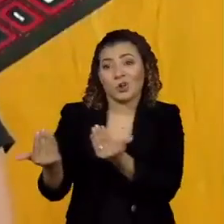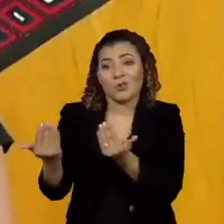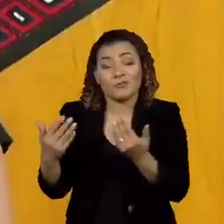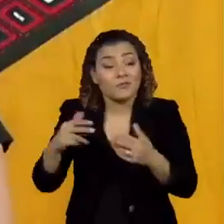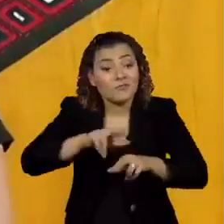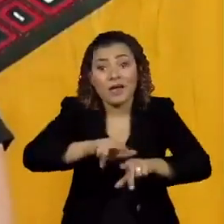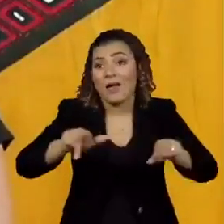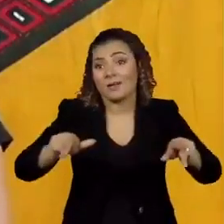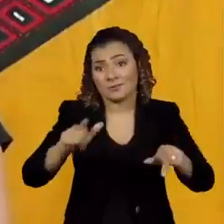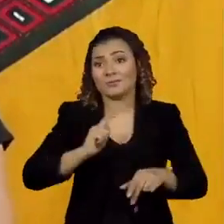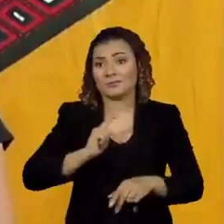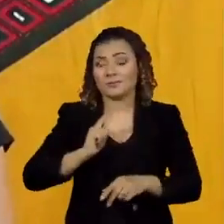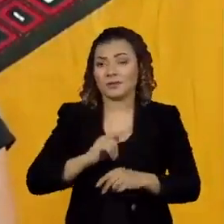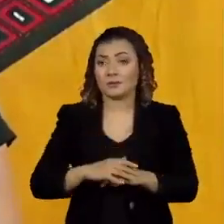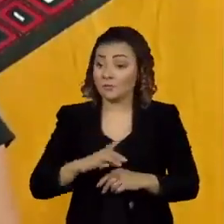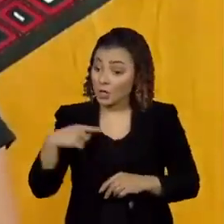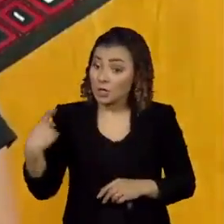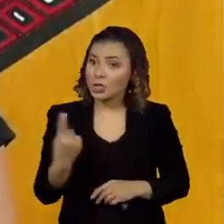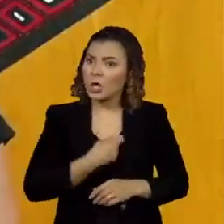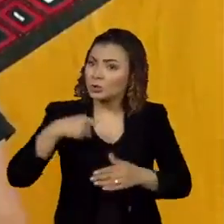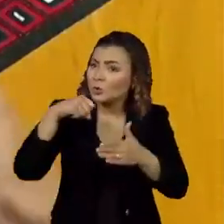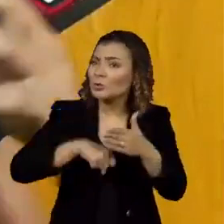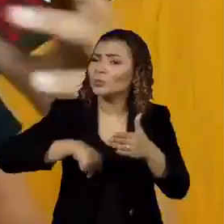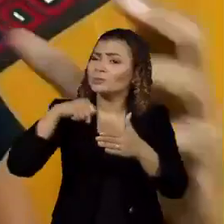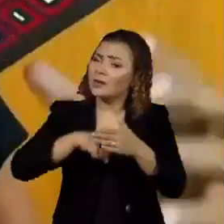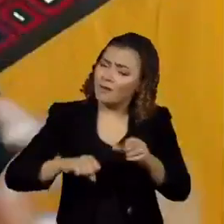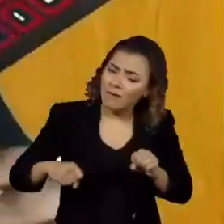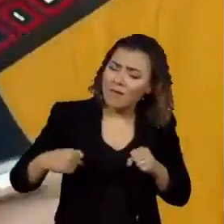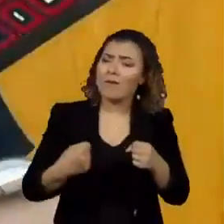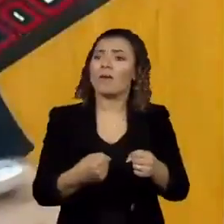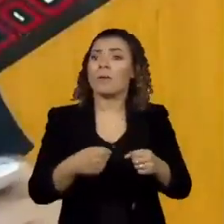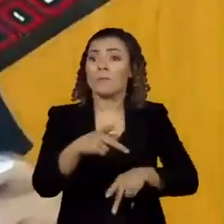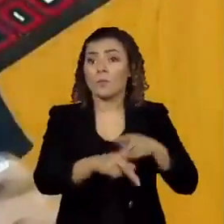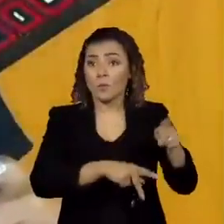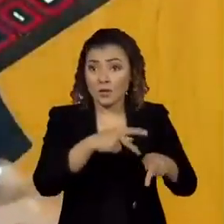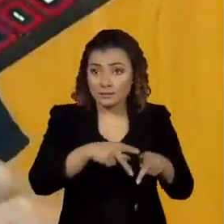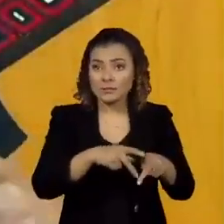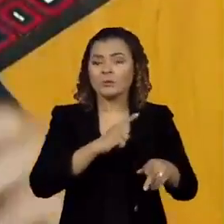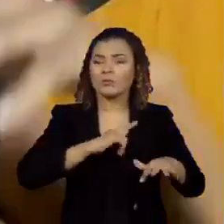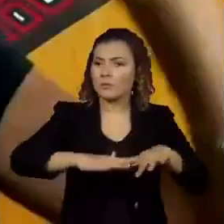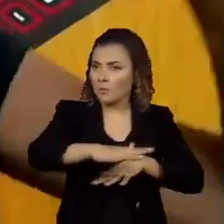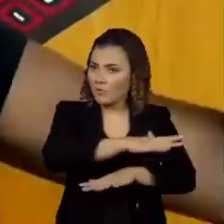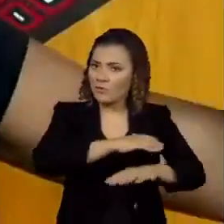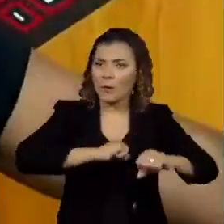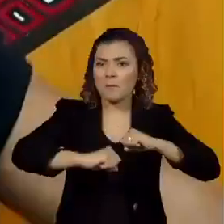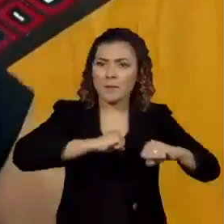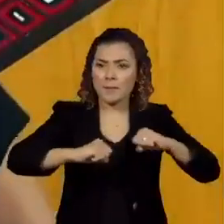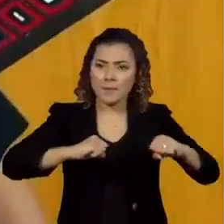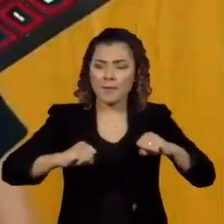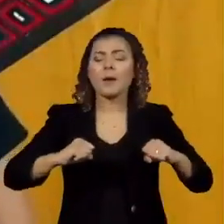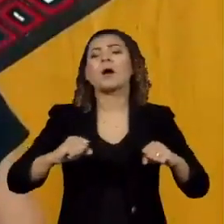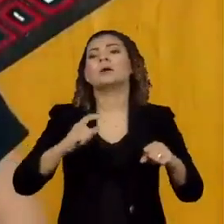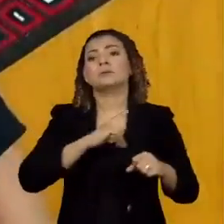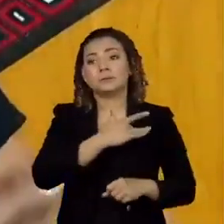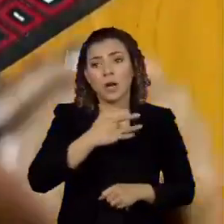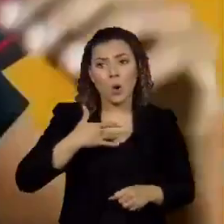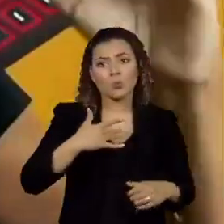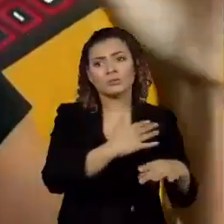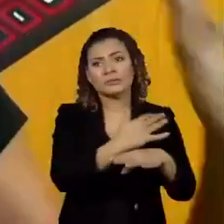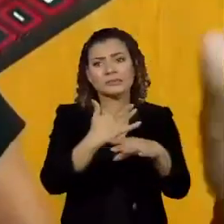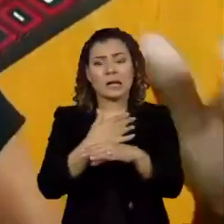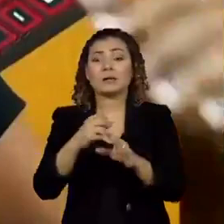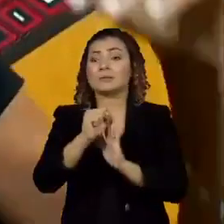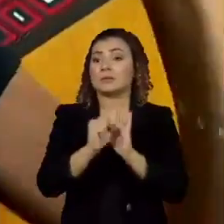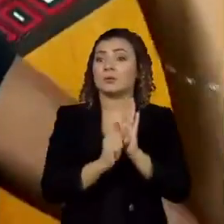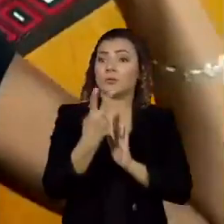morte precoce. Nós que lutamos, nós, a população, teve um movimento popular de saúde em várias cidades no